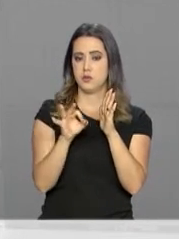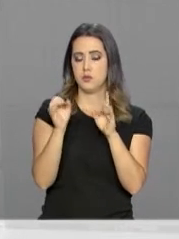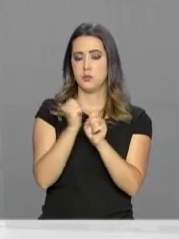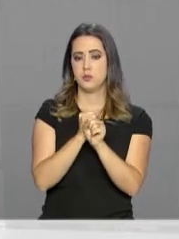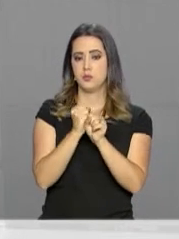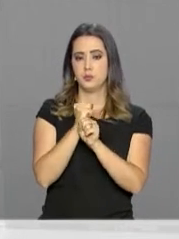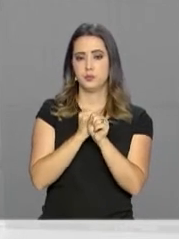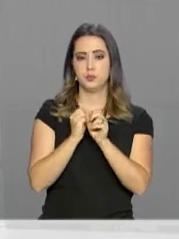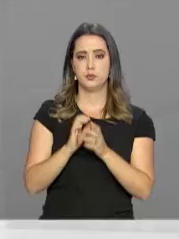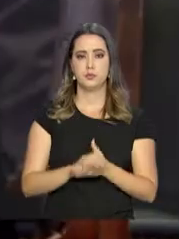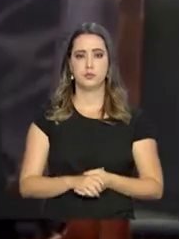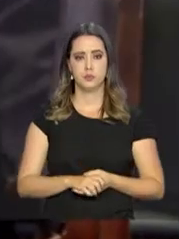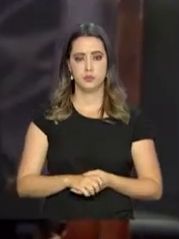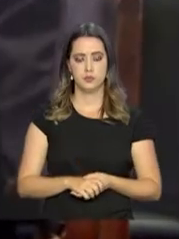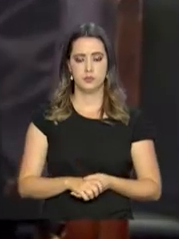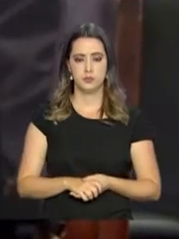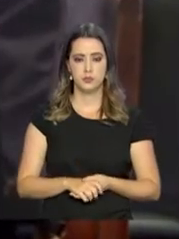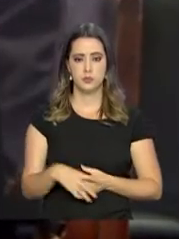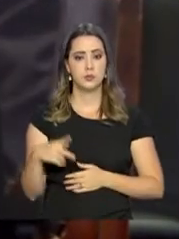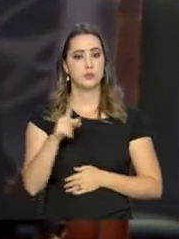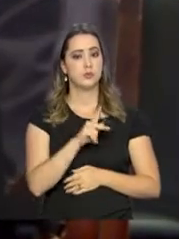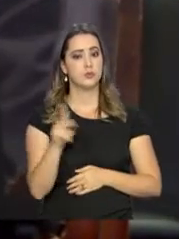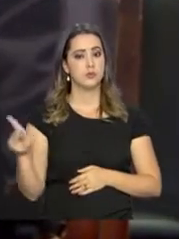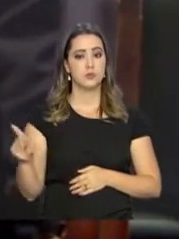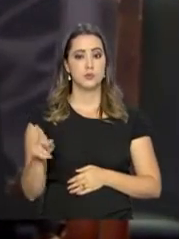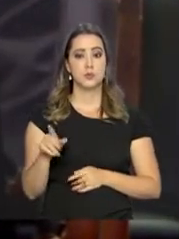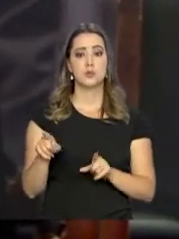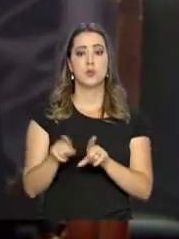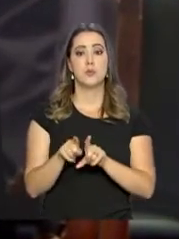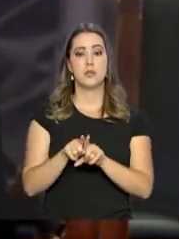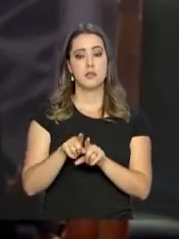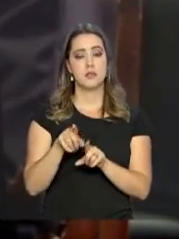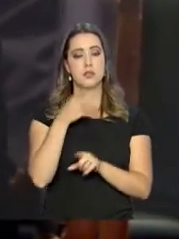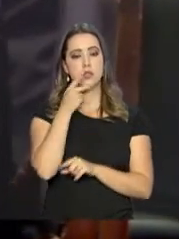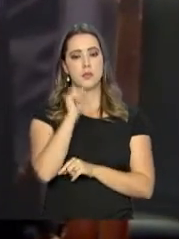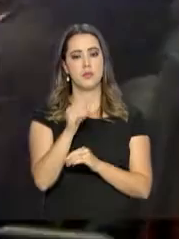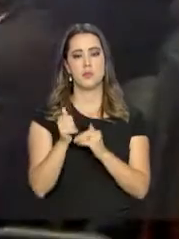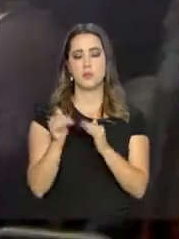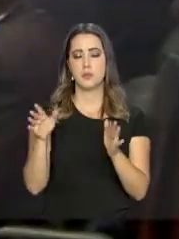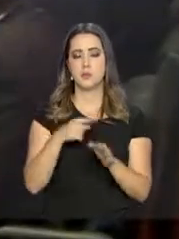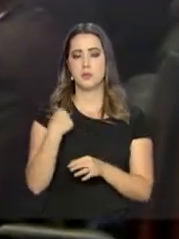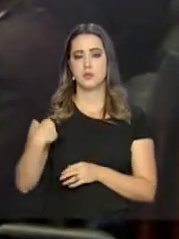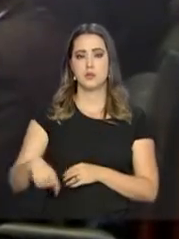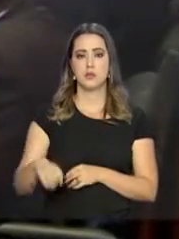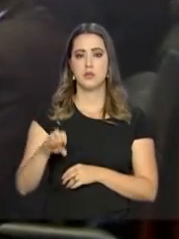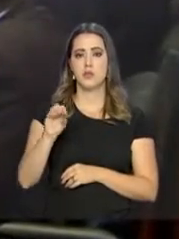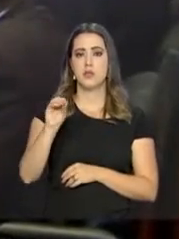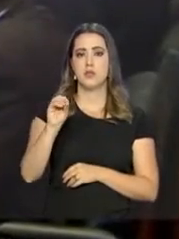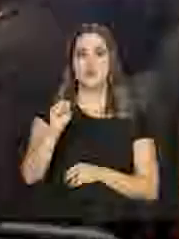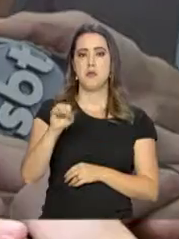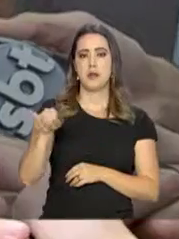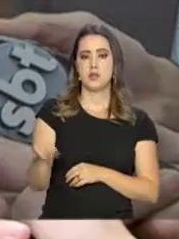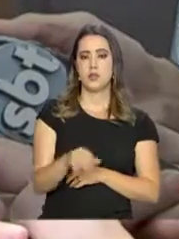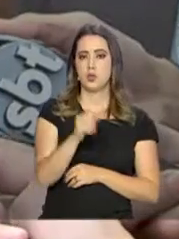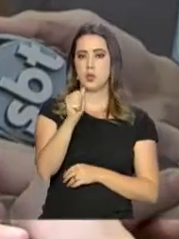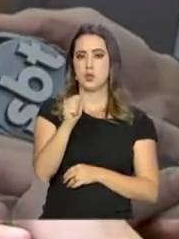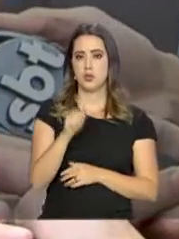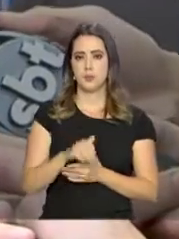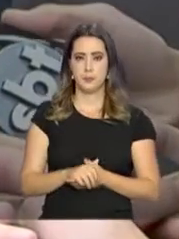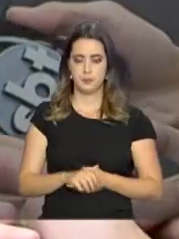últimos 5 anos. O presidente brasileiro também falou sobre a abertura do mercado chinês para a soja processada.